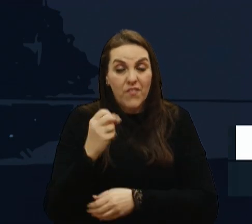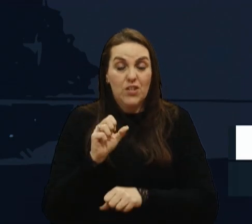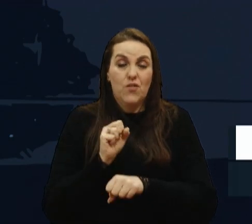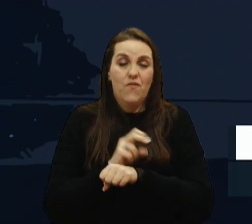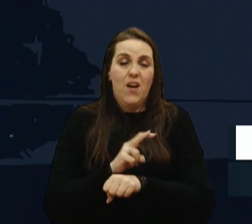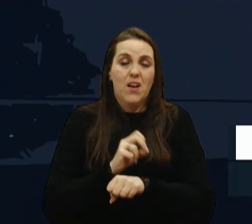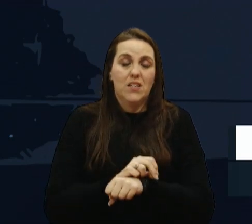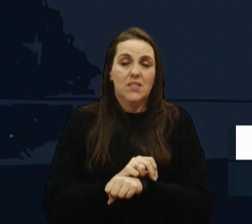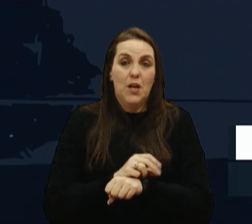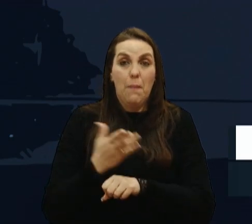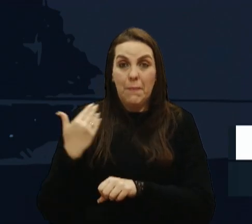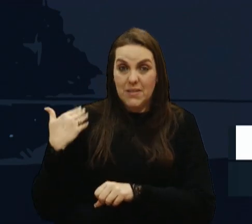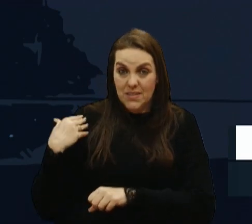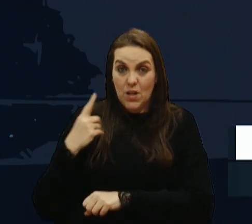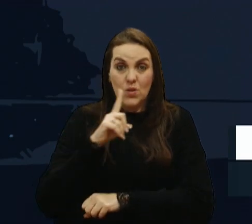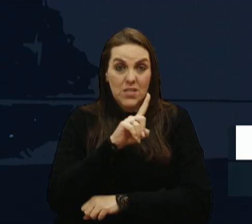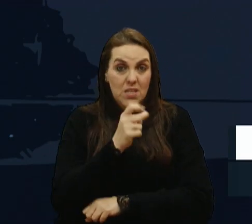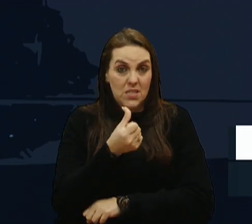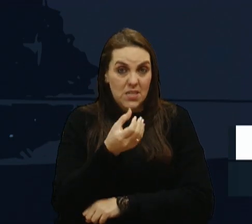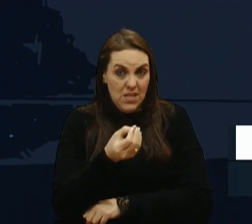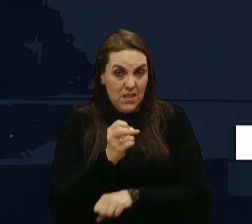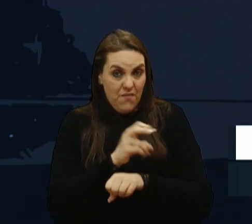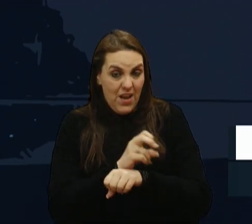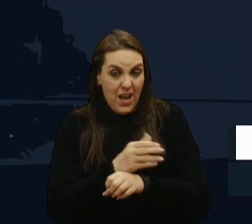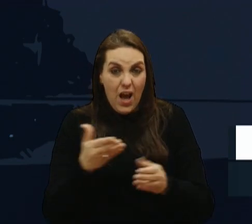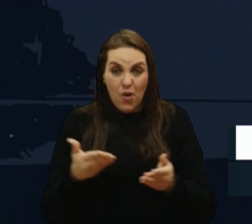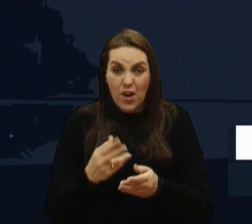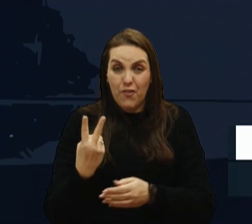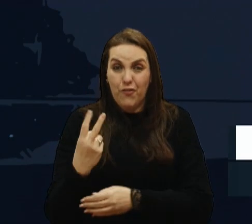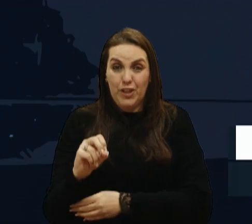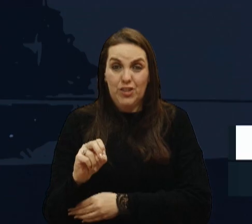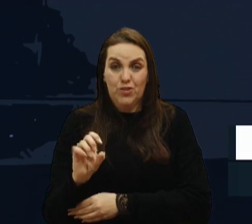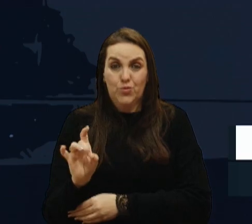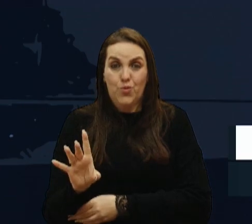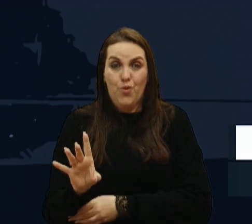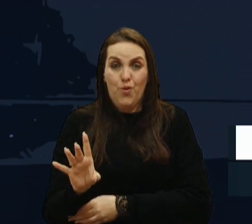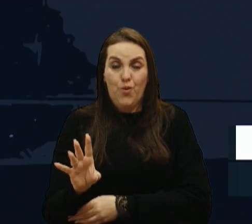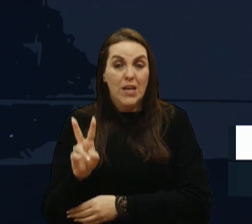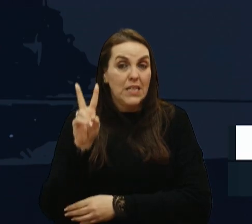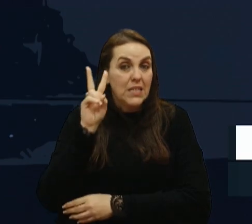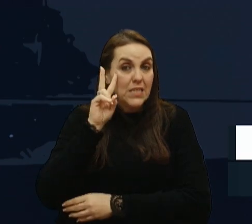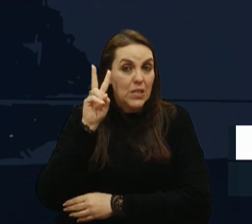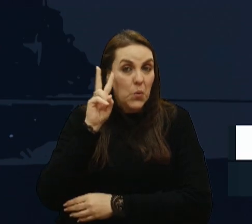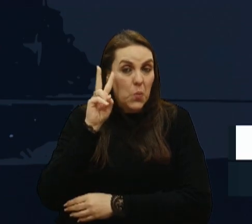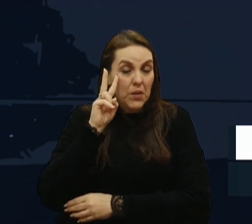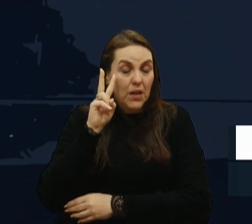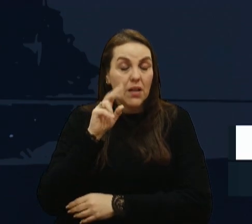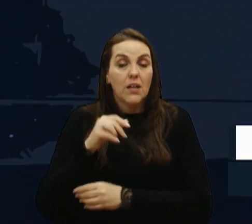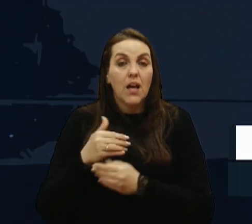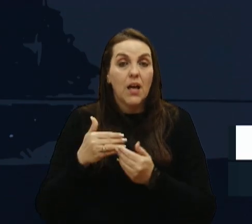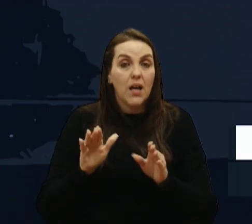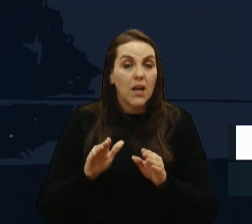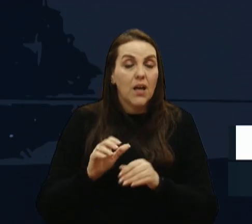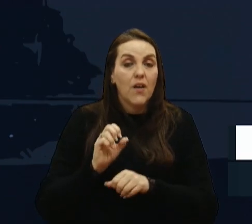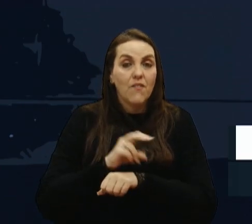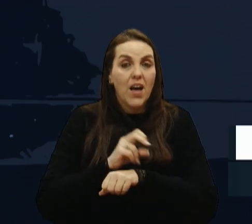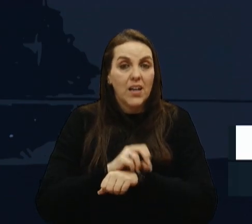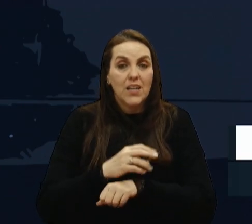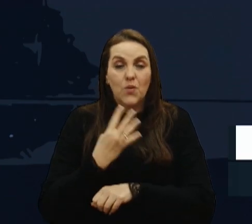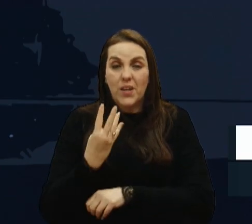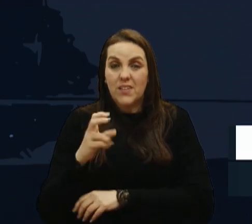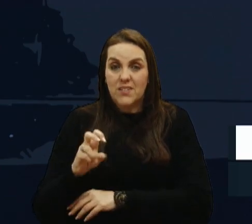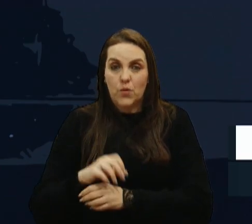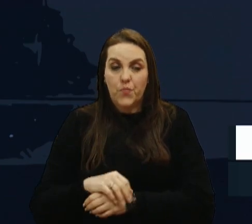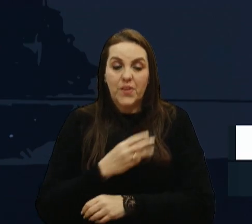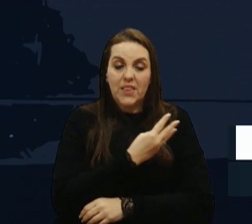De 160, nós amanhecemos com 20 vagas. Segunda-feira, nós amanhecemos com 45 vagas. 33